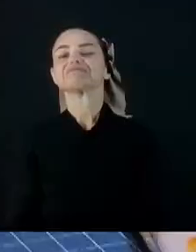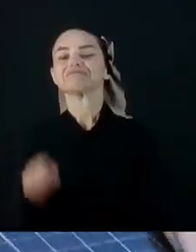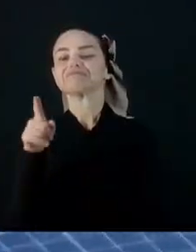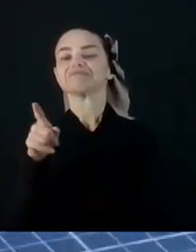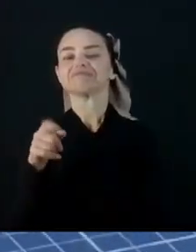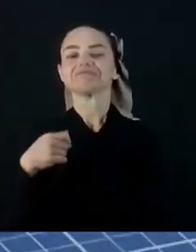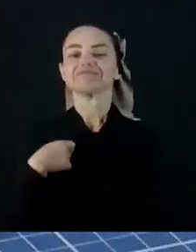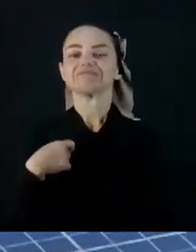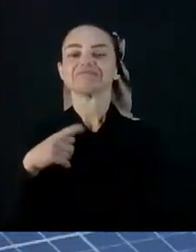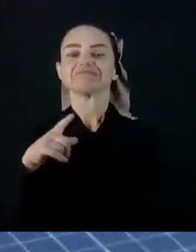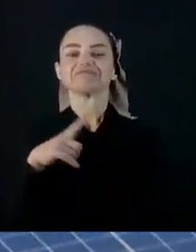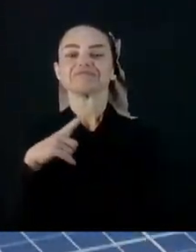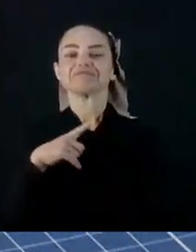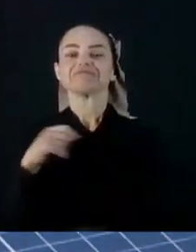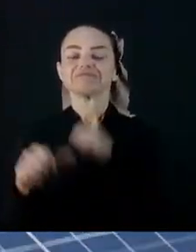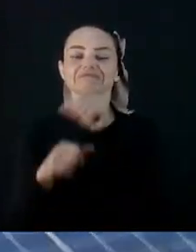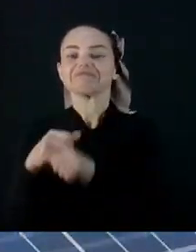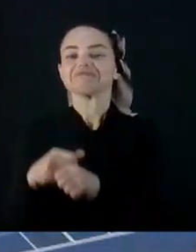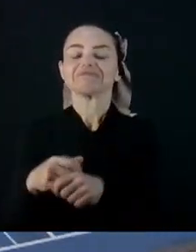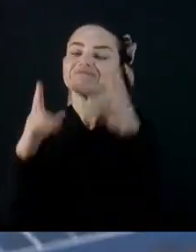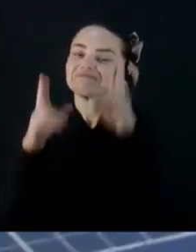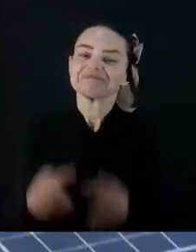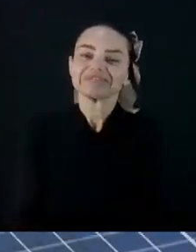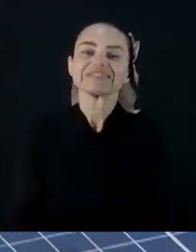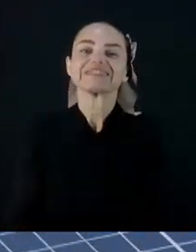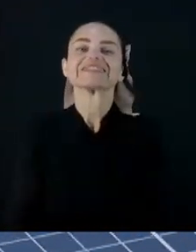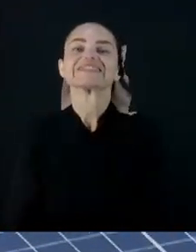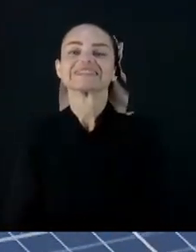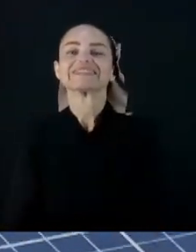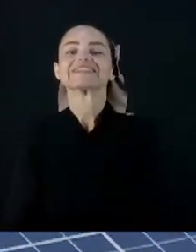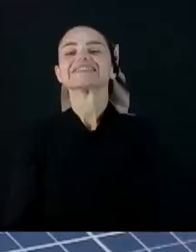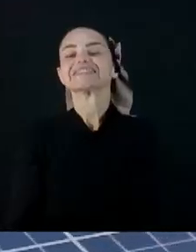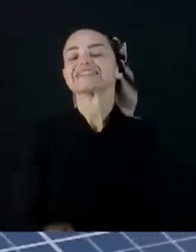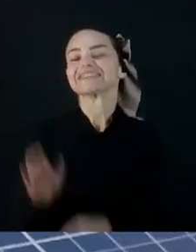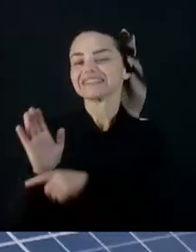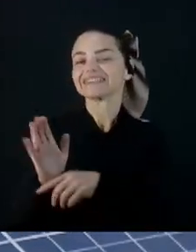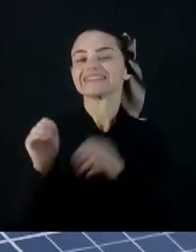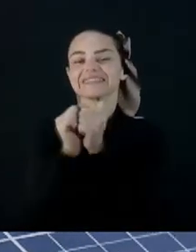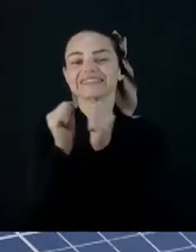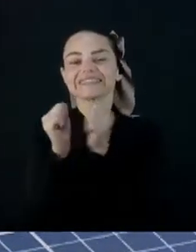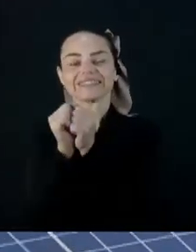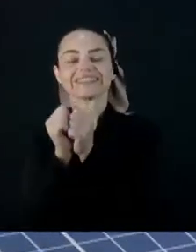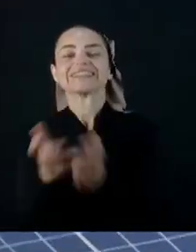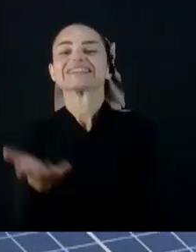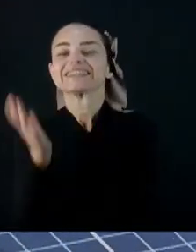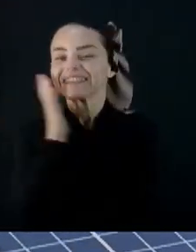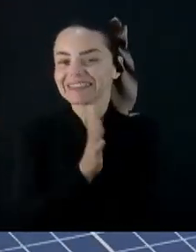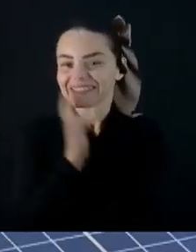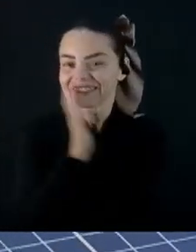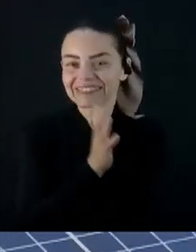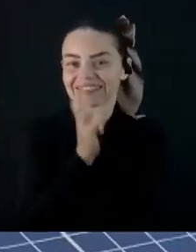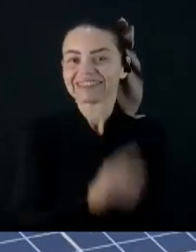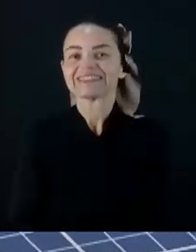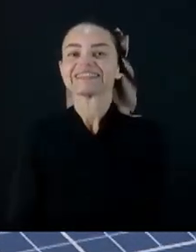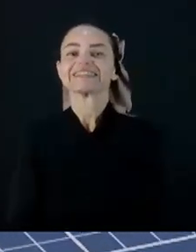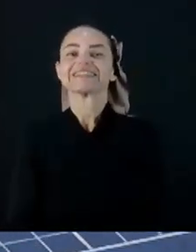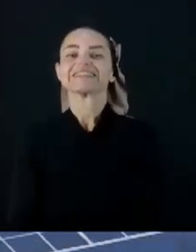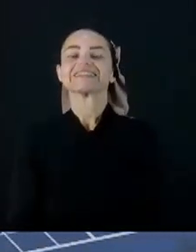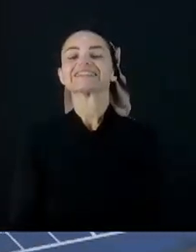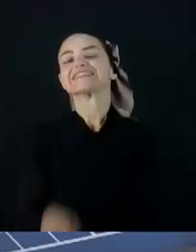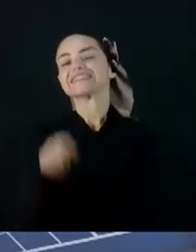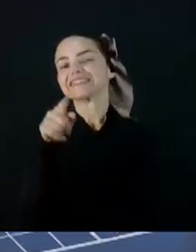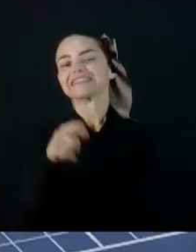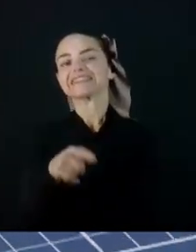tá... Já vira um conjuntinho, Já digamos, vira, né? Vai ser o já junto. Olha, gente, graça. Vira um conjuntinho. E pra esse, a